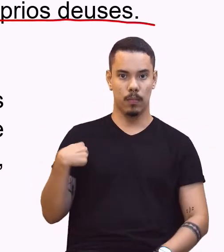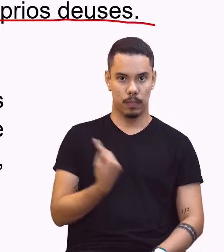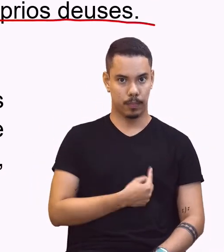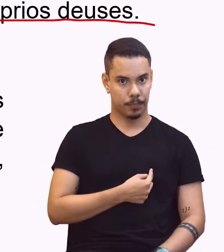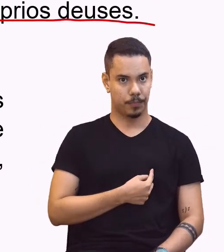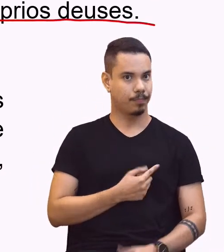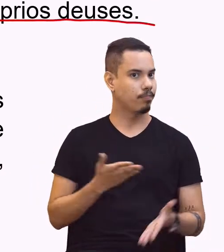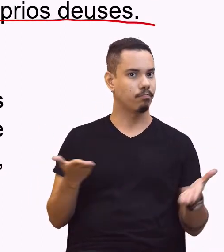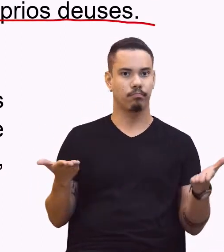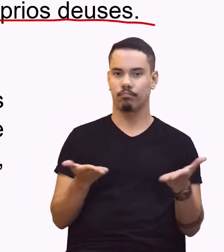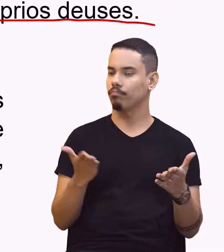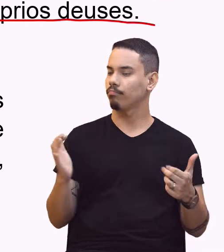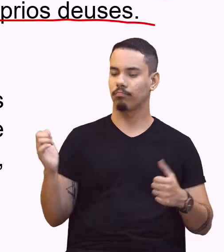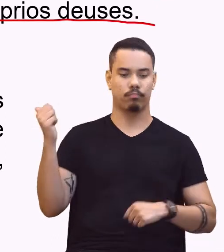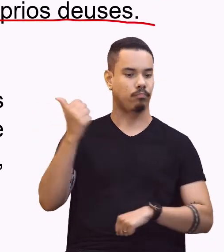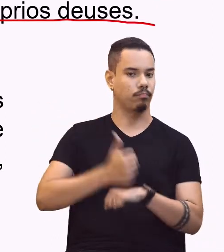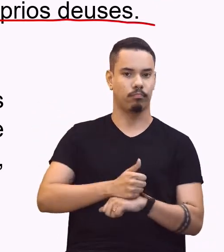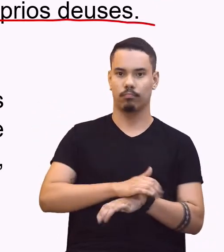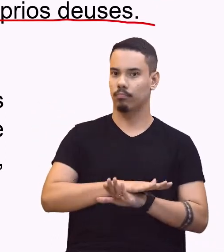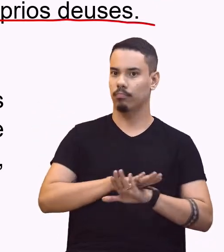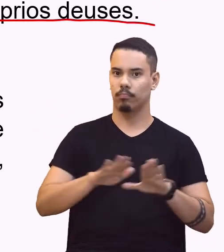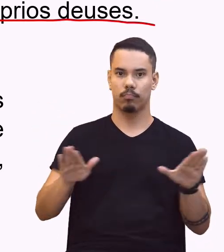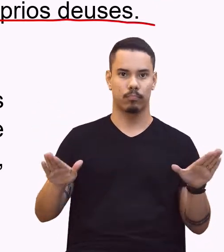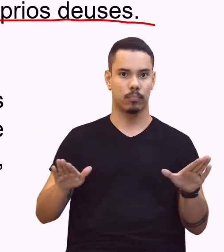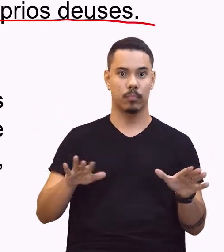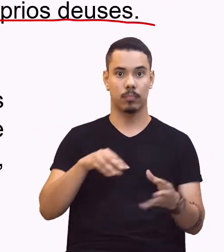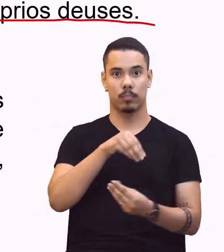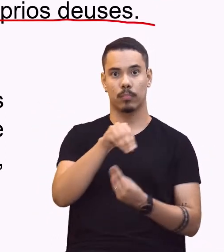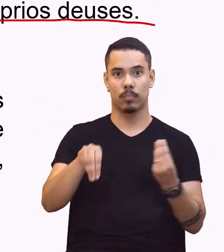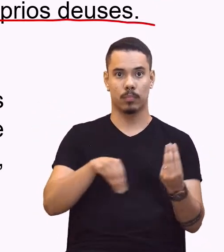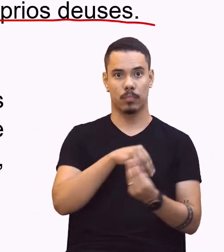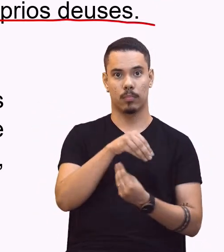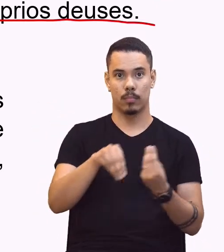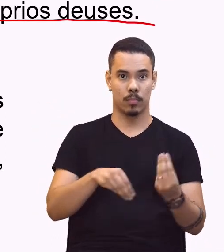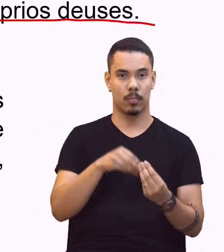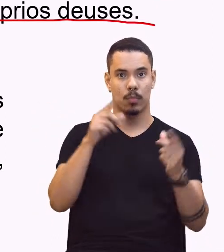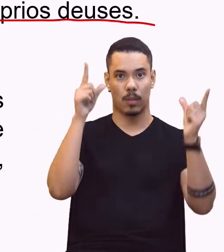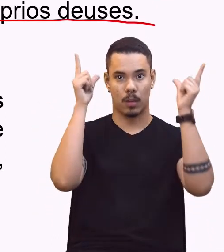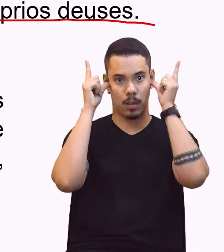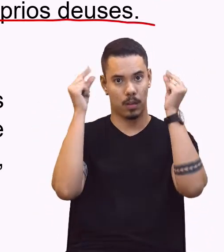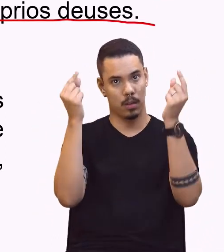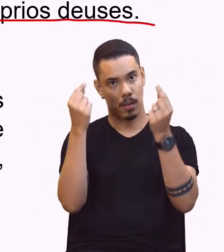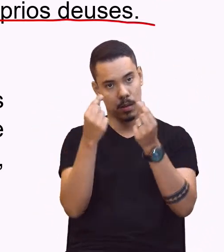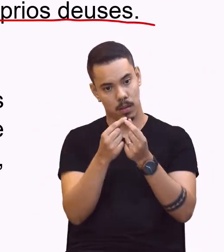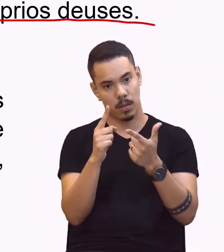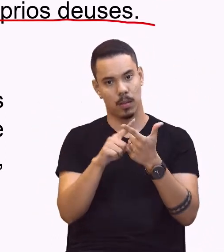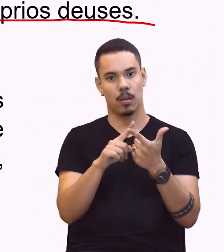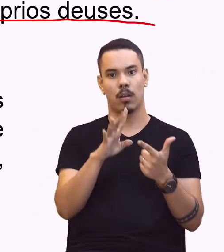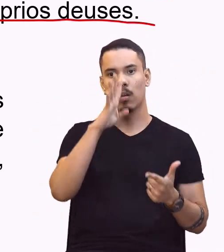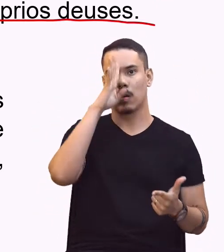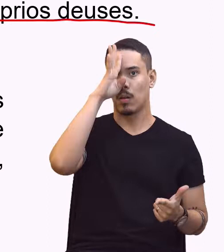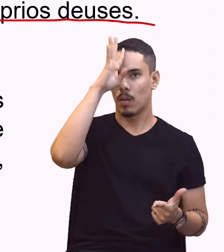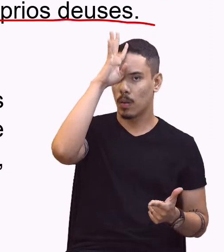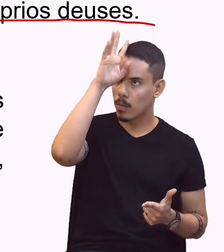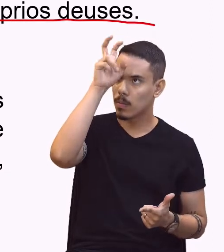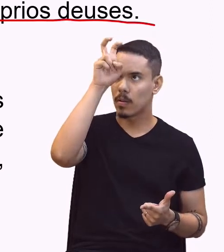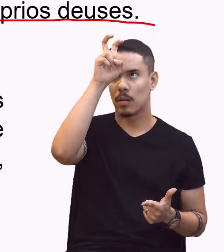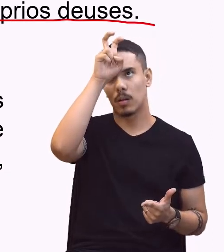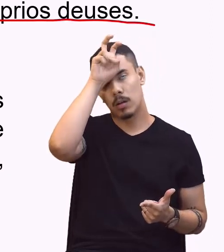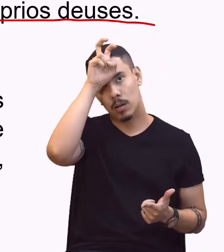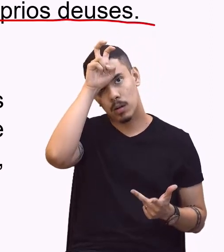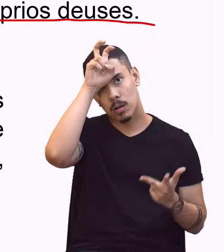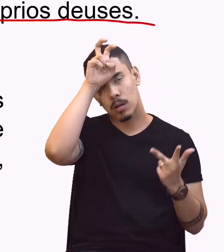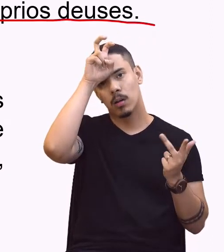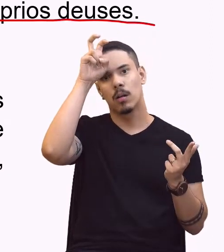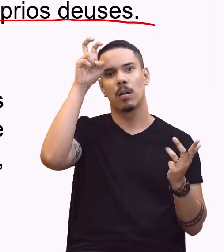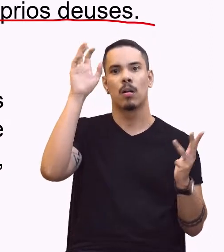não. Agora já há uma mistura entre a religião dos gregos, dos romanos com os egípcios, dos